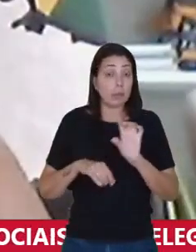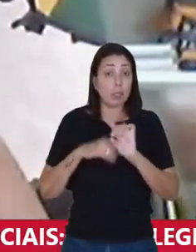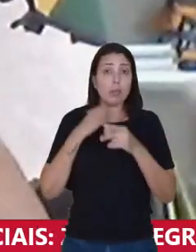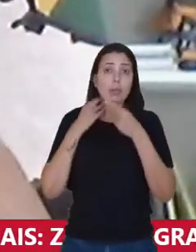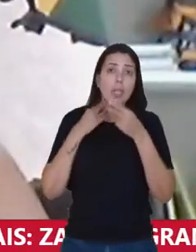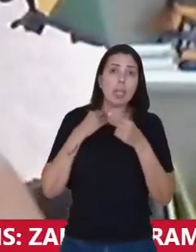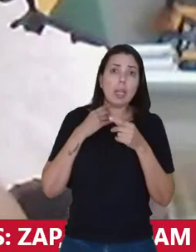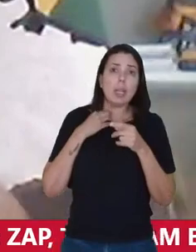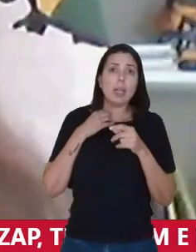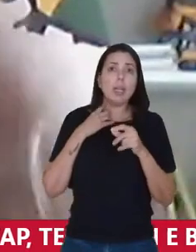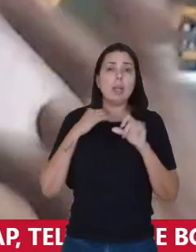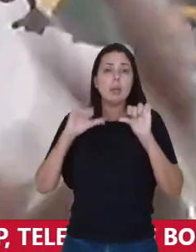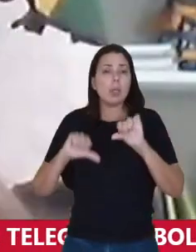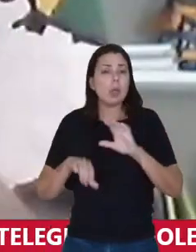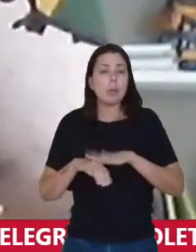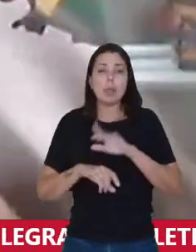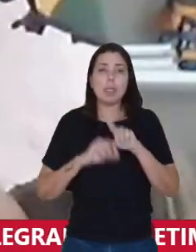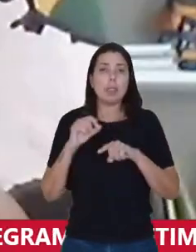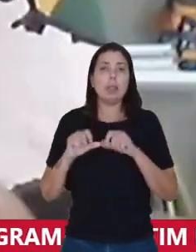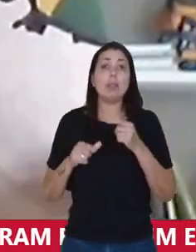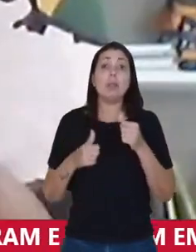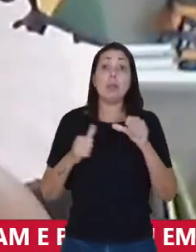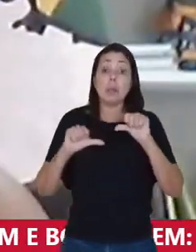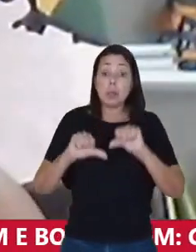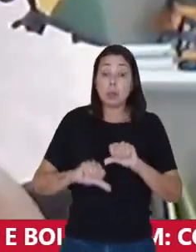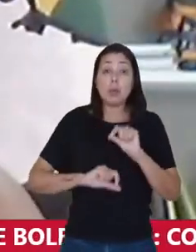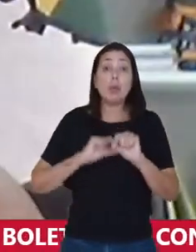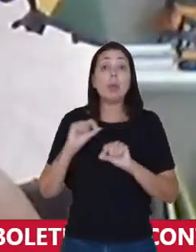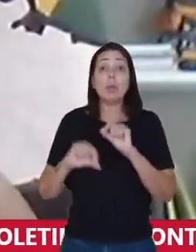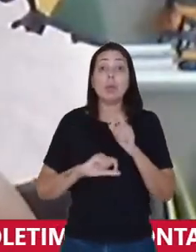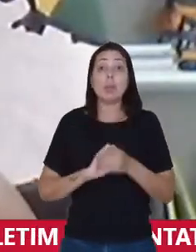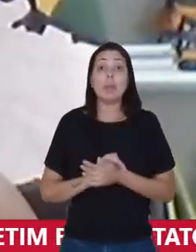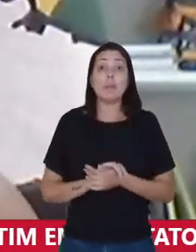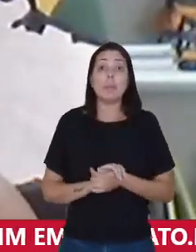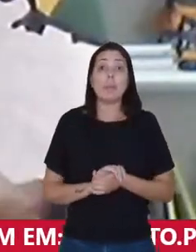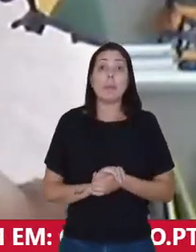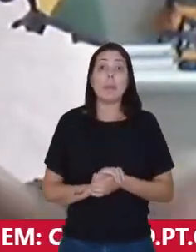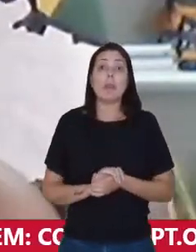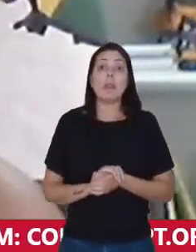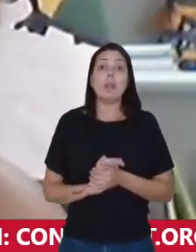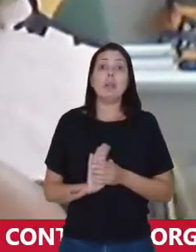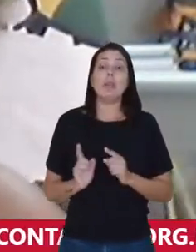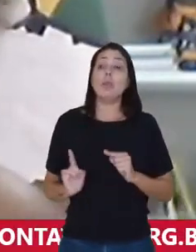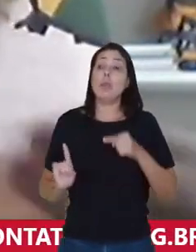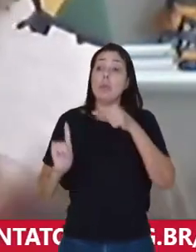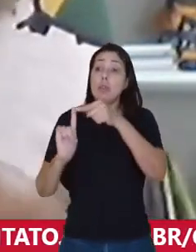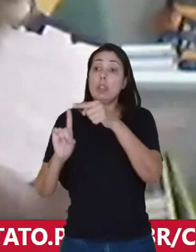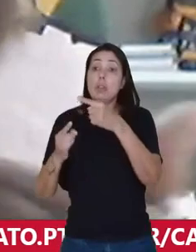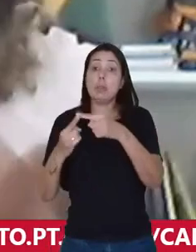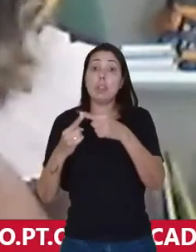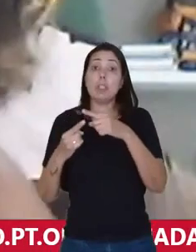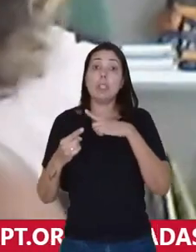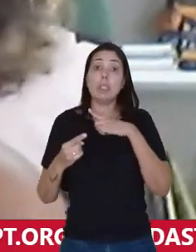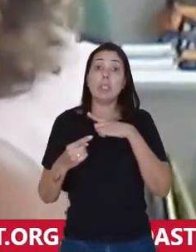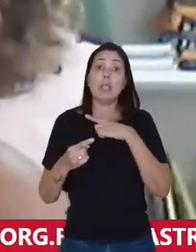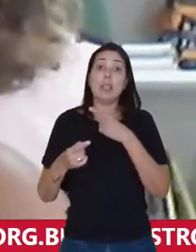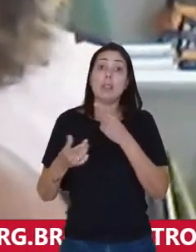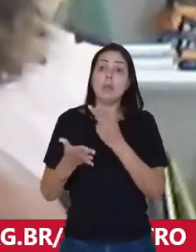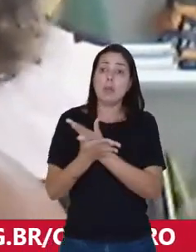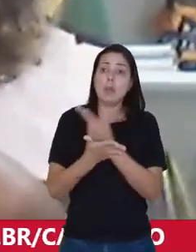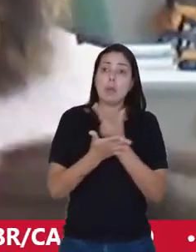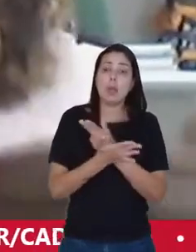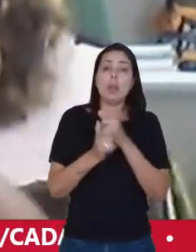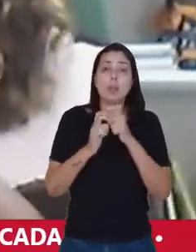vou dizer que ele se agrava mais, eu vou dizer que ele se agrava de forma muito acentuada, porque há uma disputa